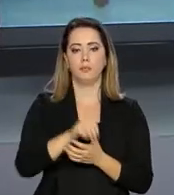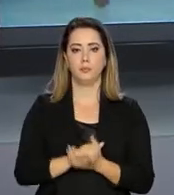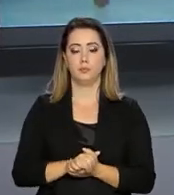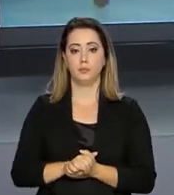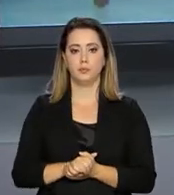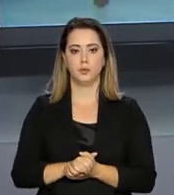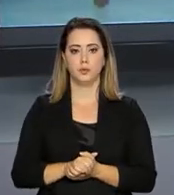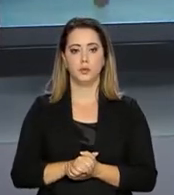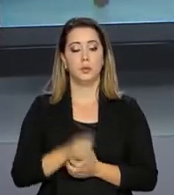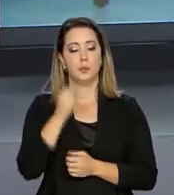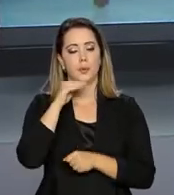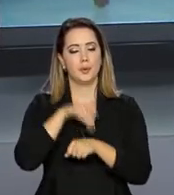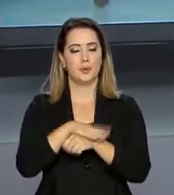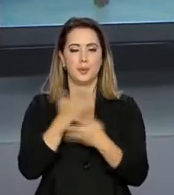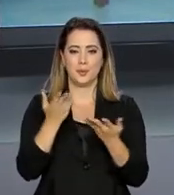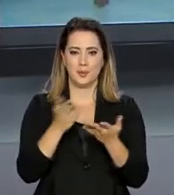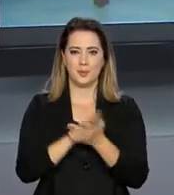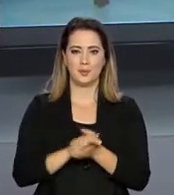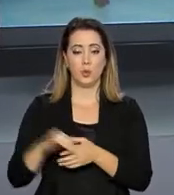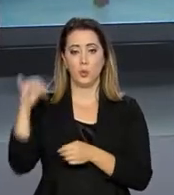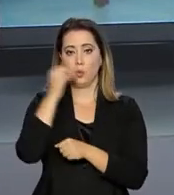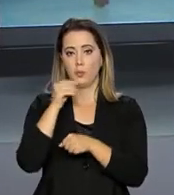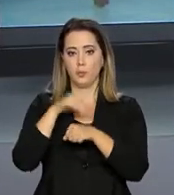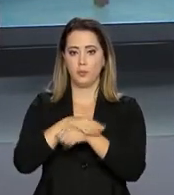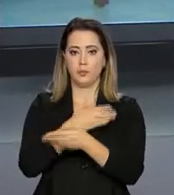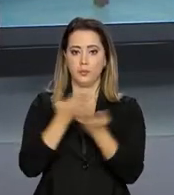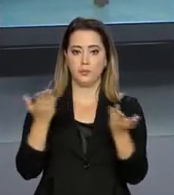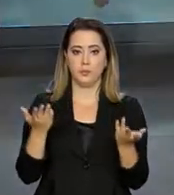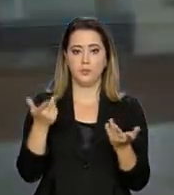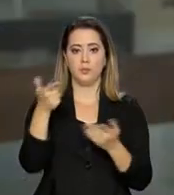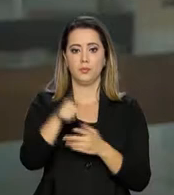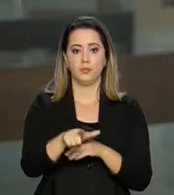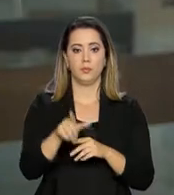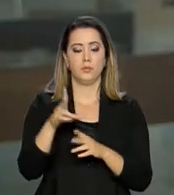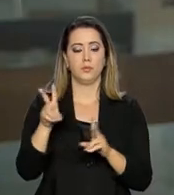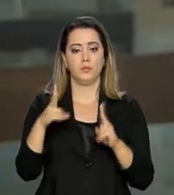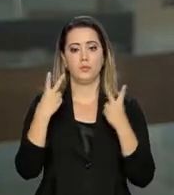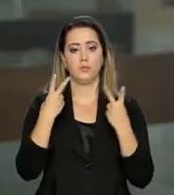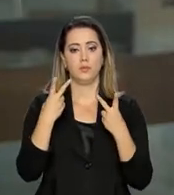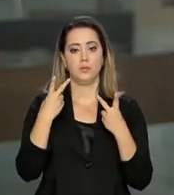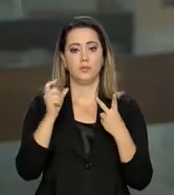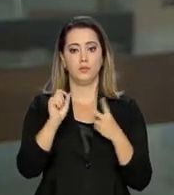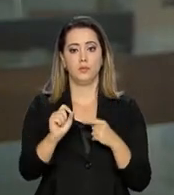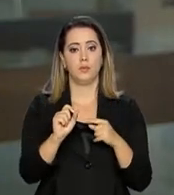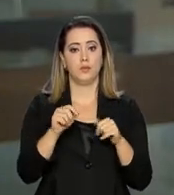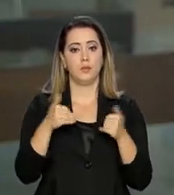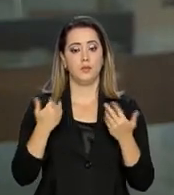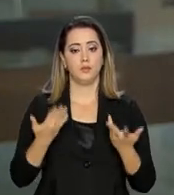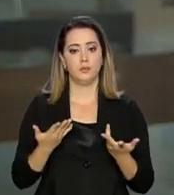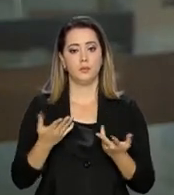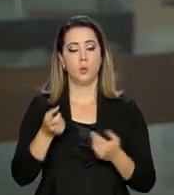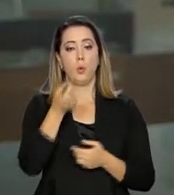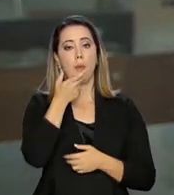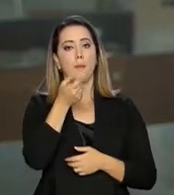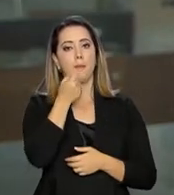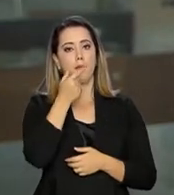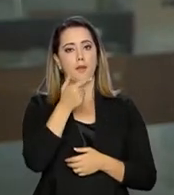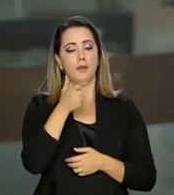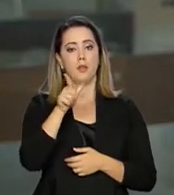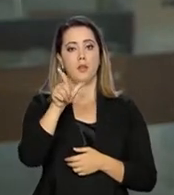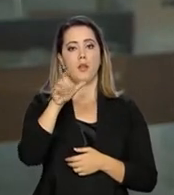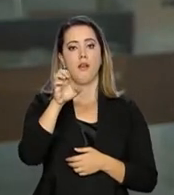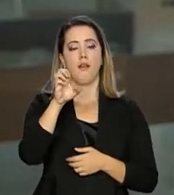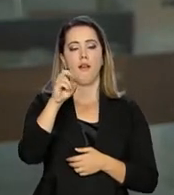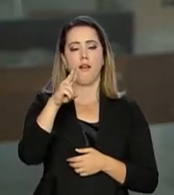do ano a boa noite mais uma vez o ala roberto boa noite novamente boa noite também a todos que nos acompanham o medicamento levei